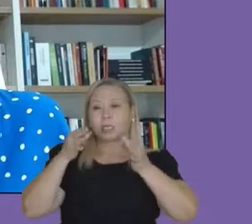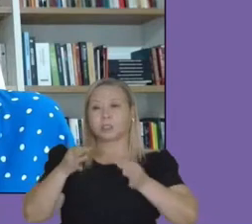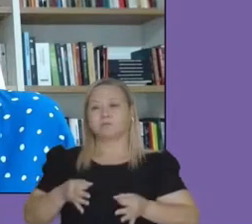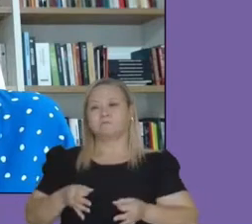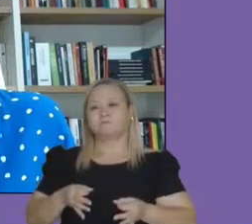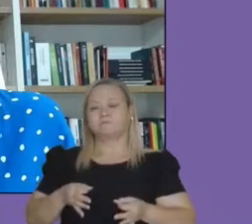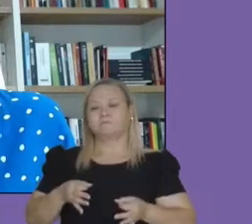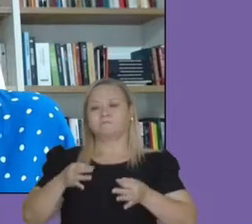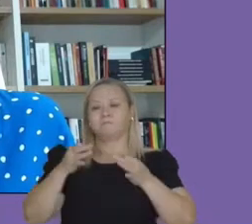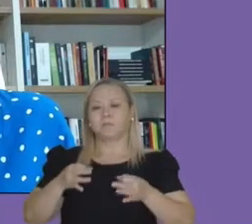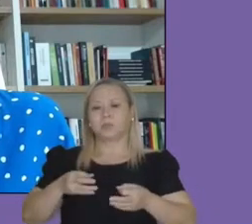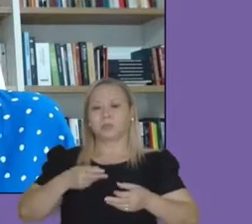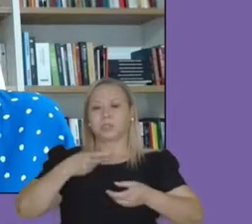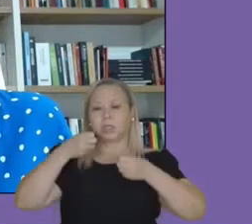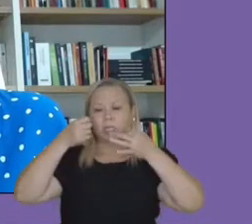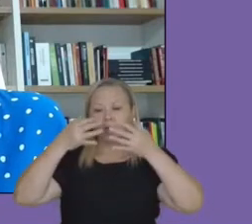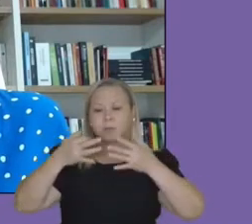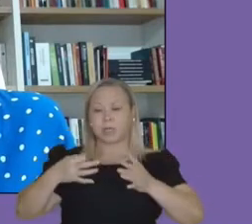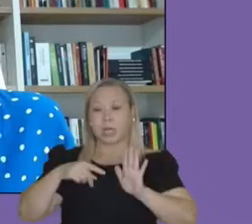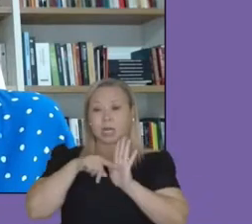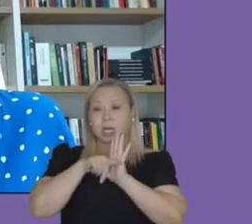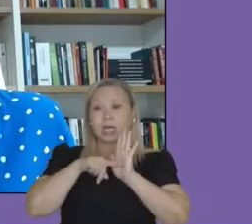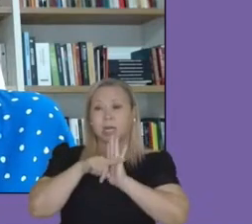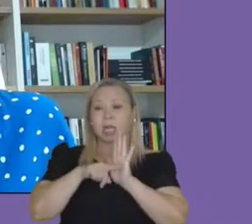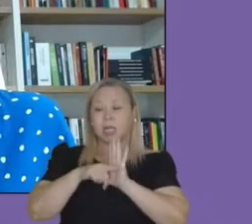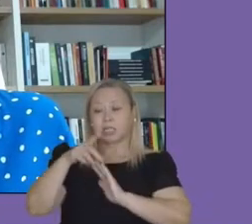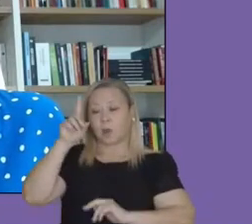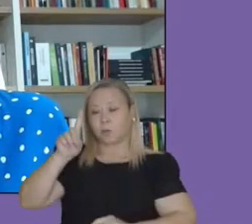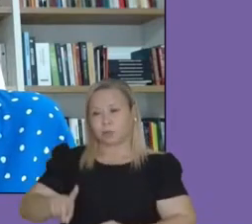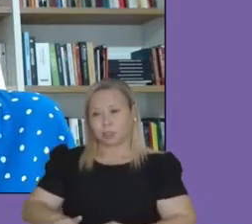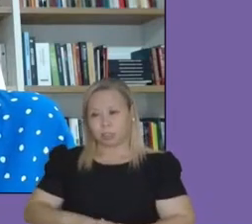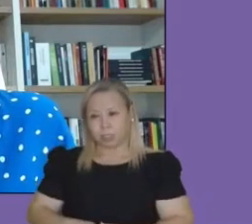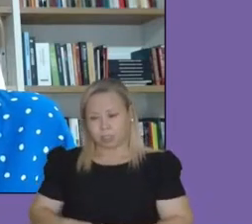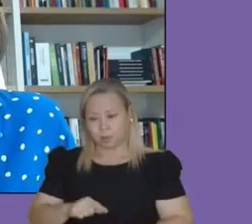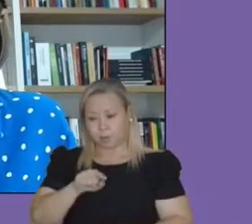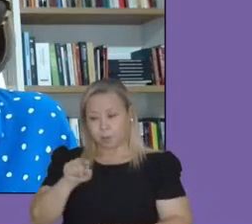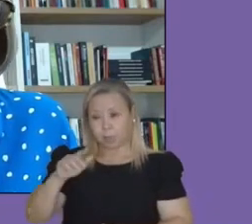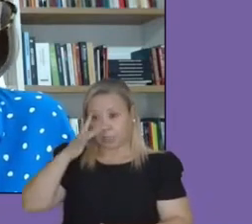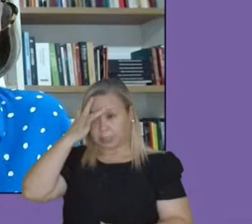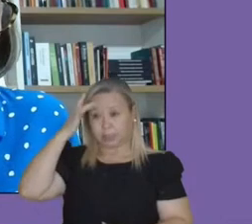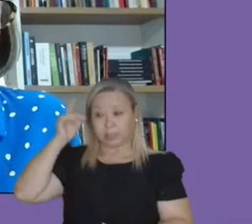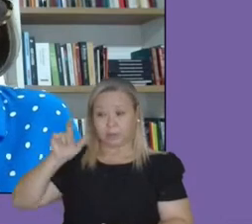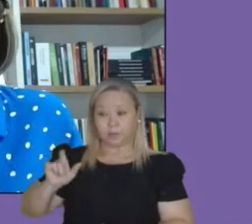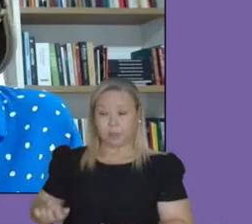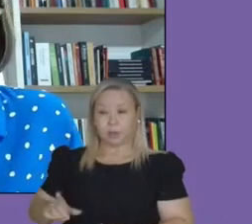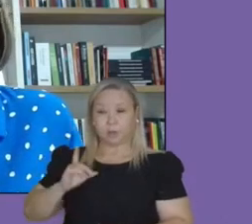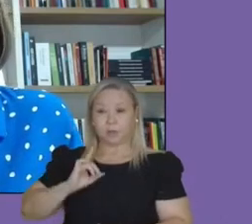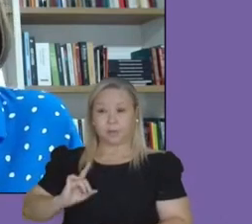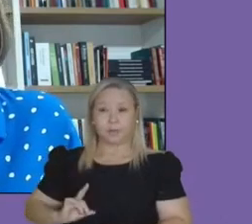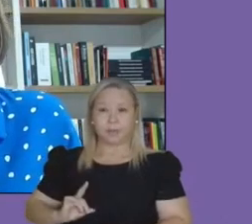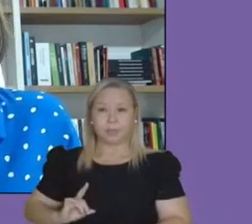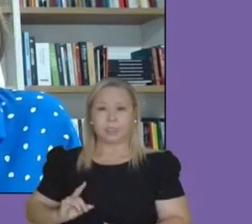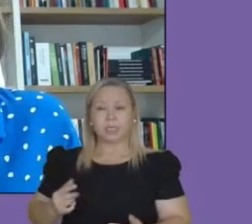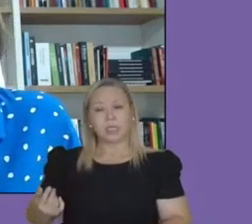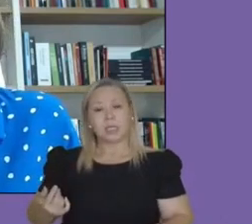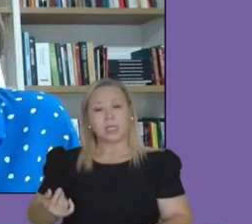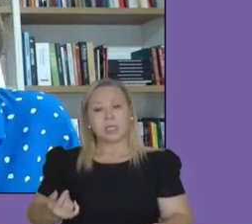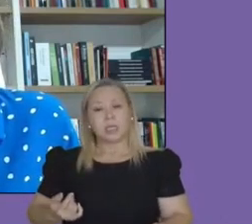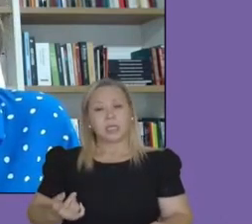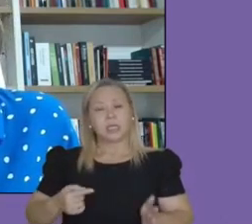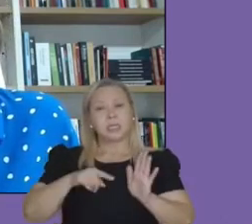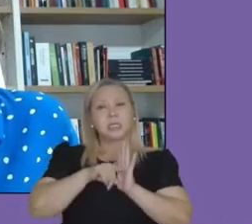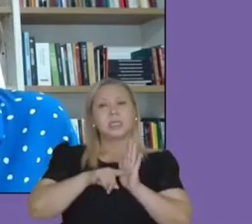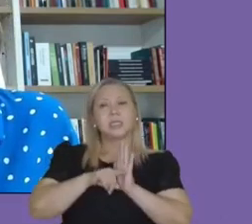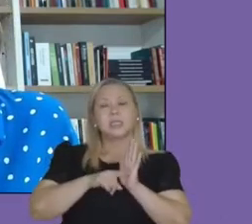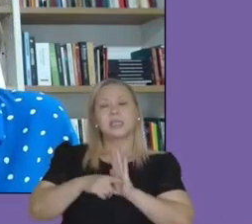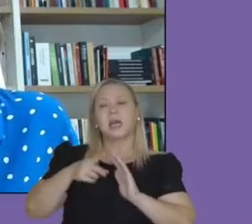justificando, né, a negação de direitos para essas pessoas. E eu nego direitos como?